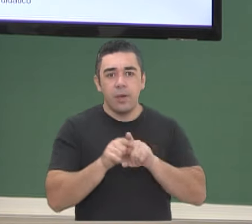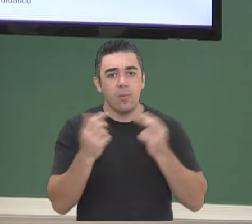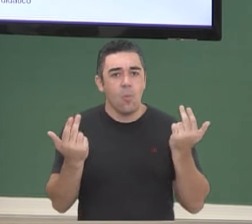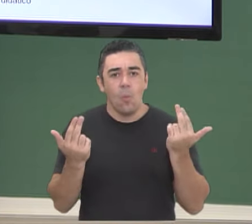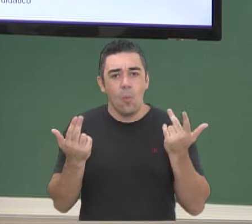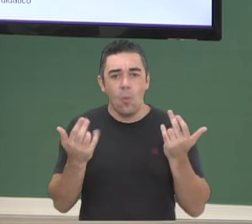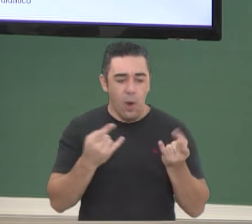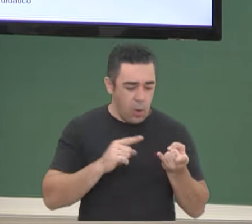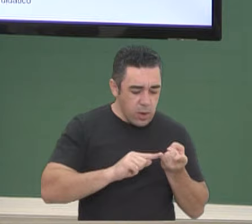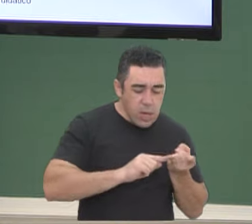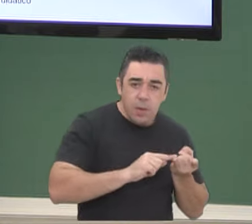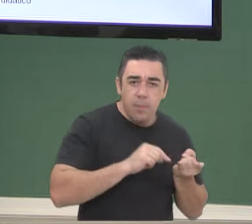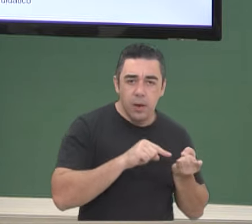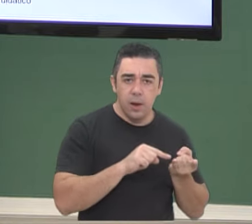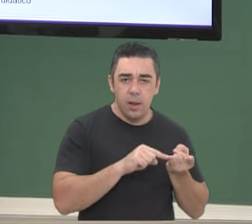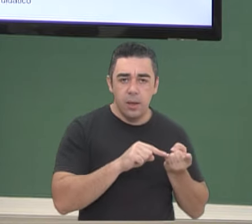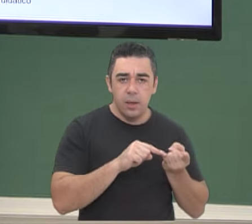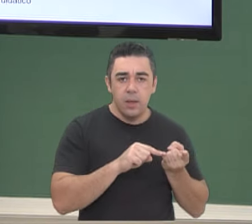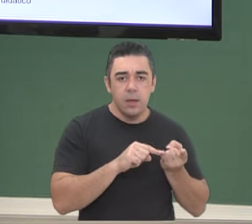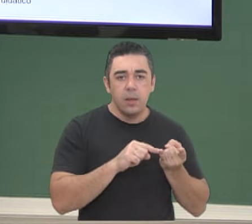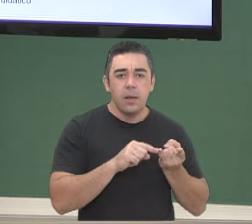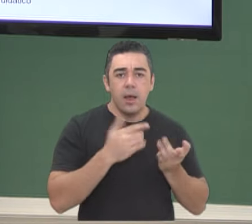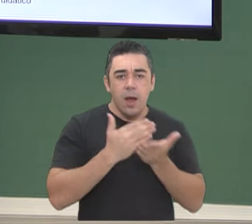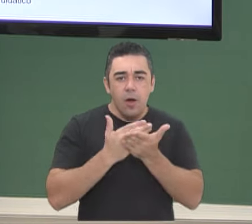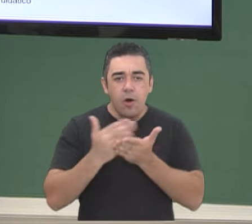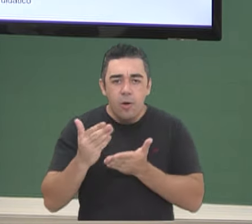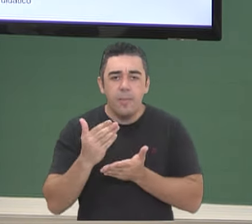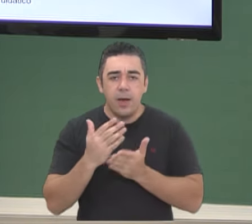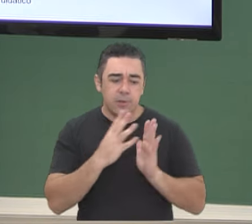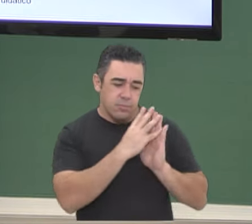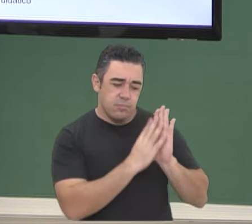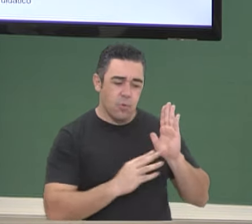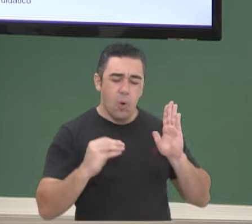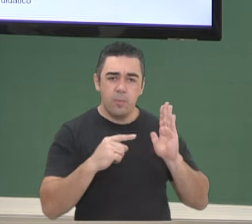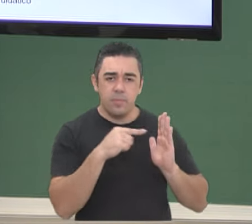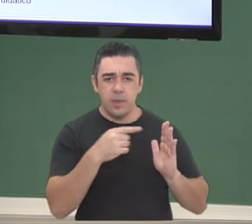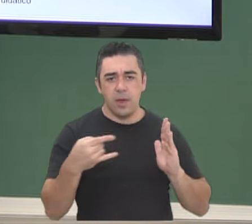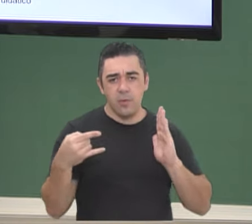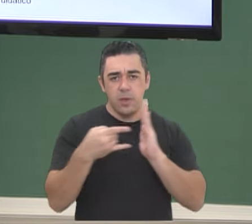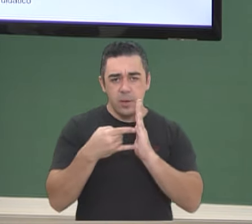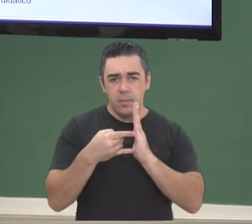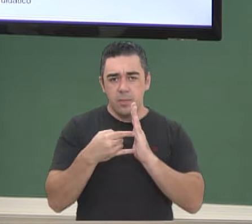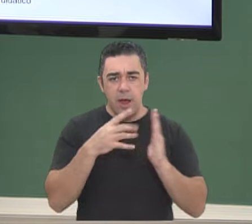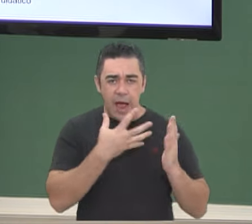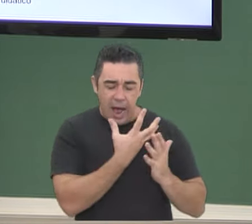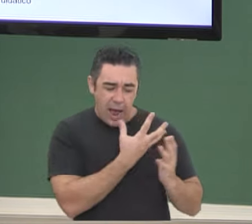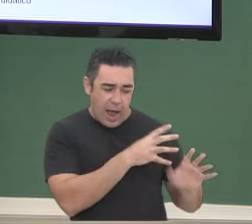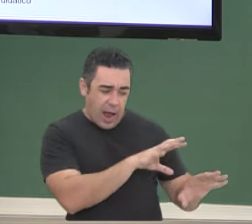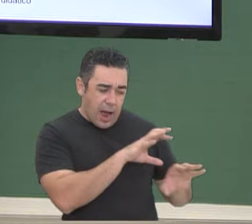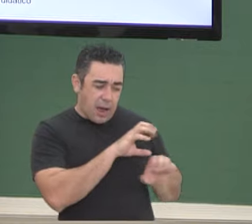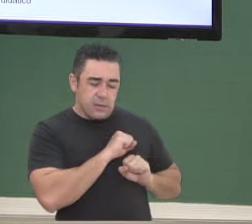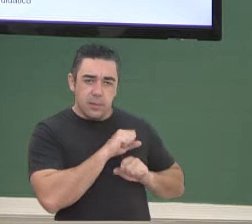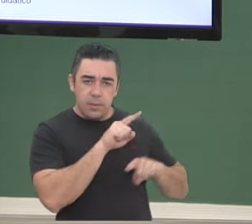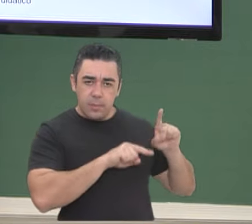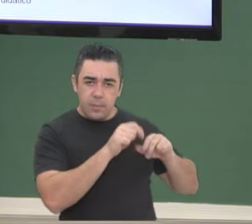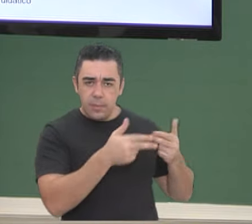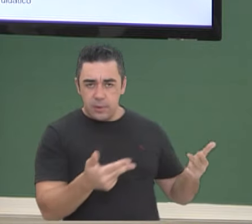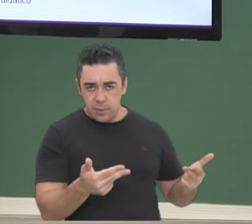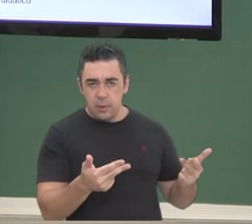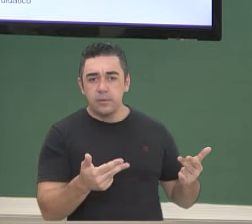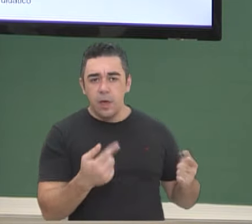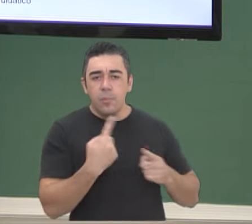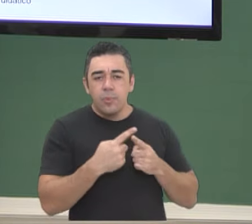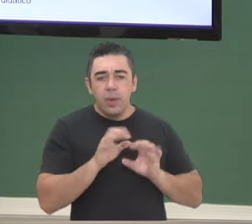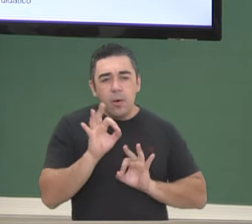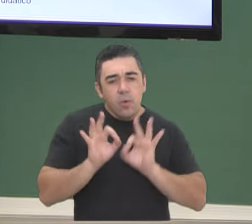a neste momento nela passa a ter um comportamento de atração de alguns materiais tá então